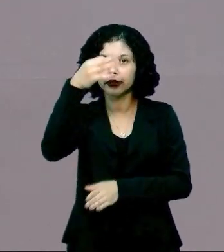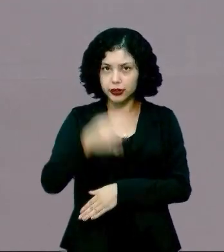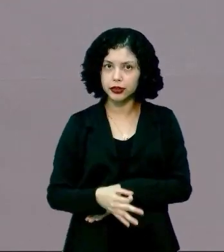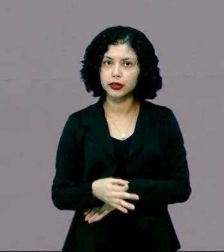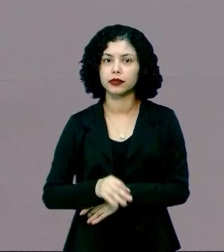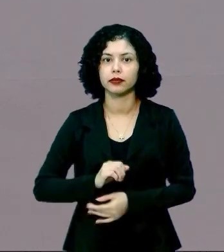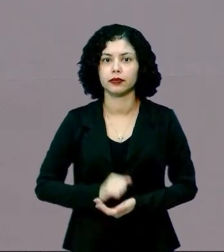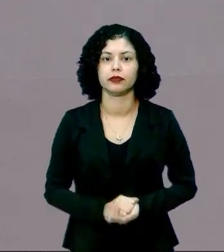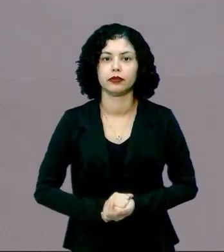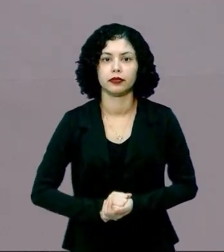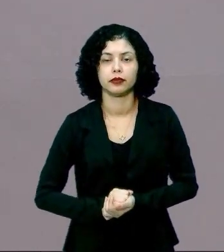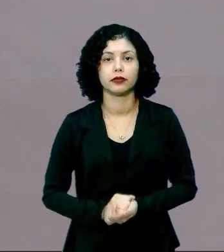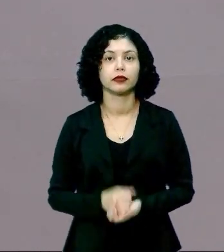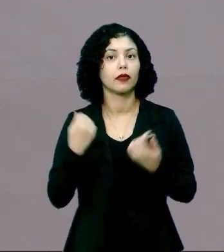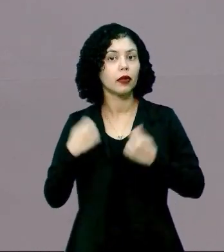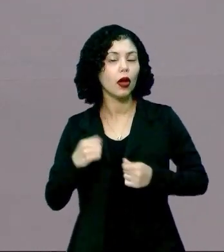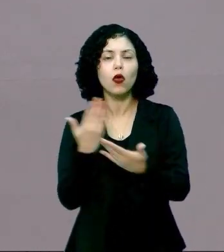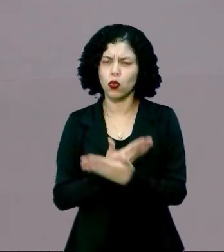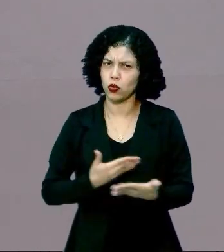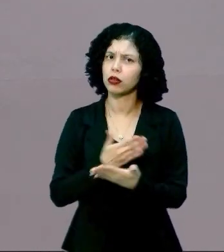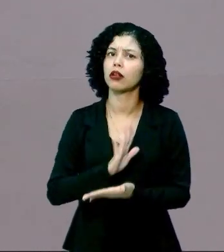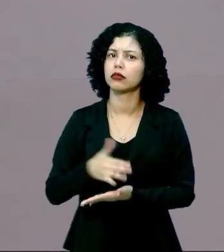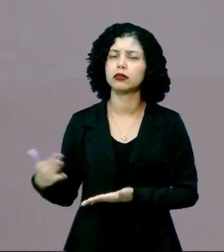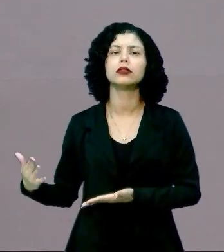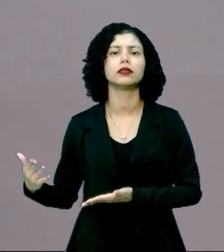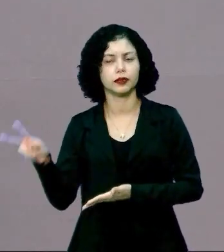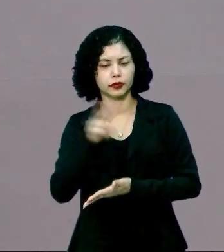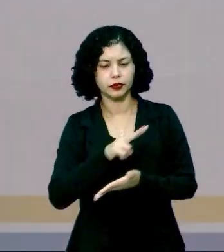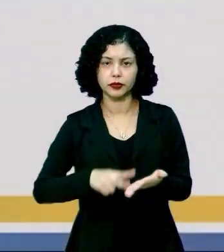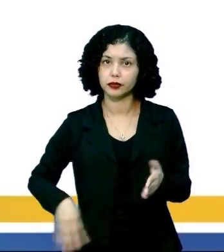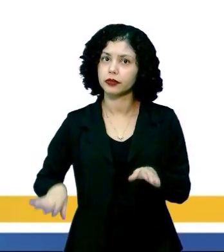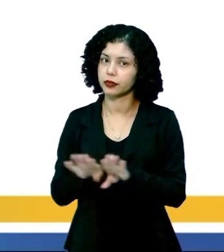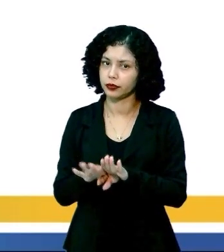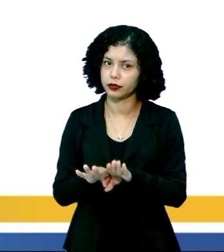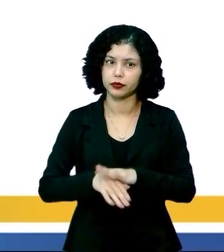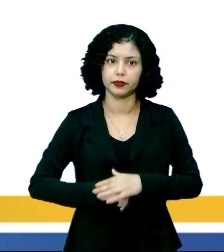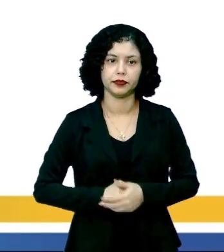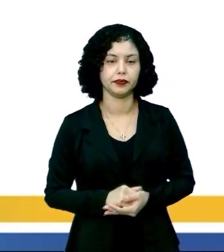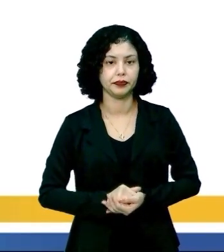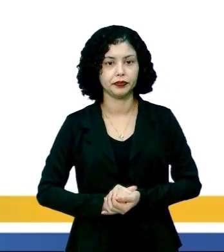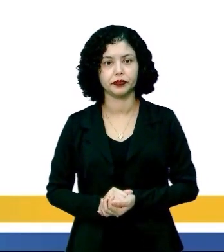realmente verificáveis. Então tenha muito cuidado na hora de fazer as leituras também.